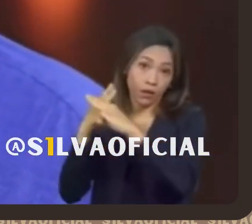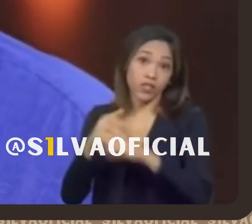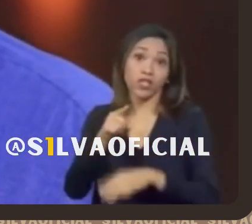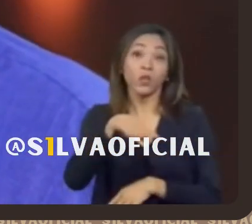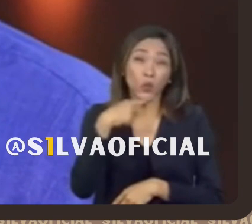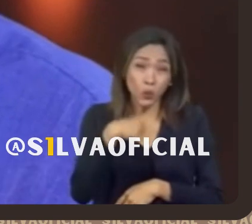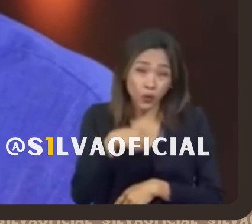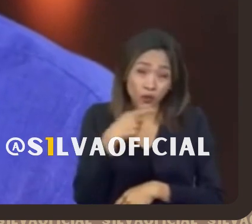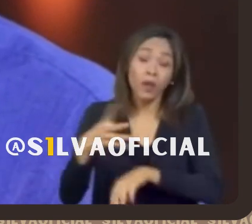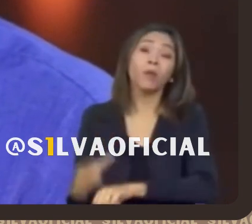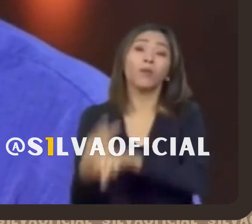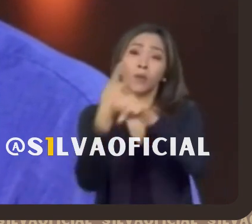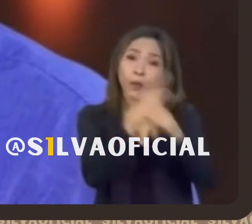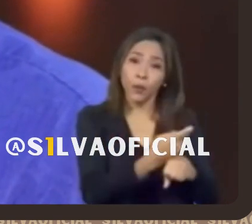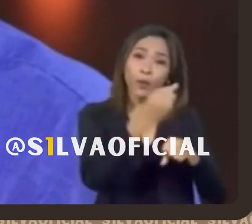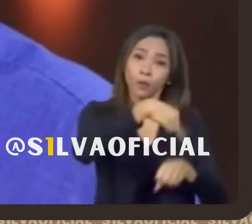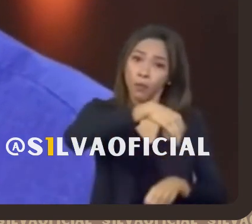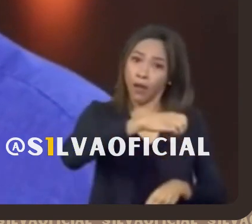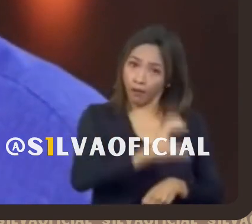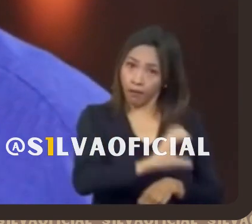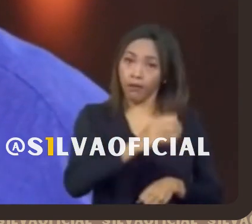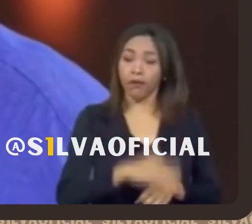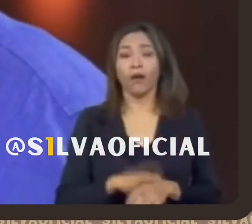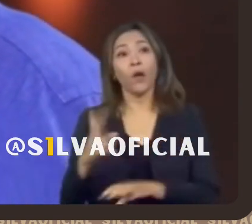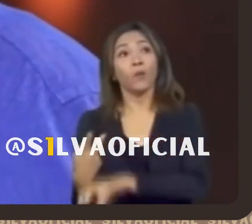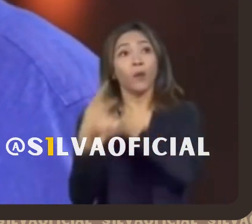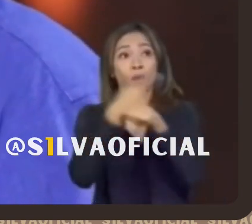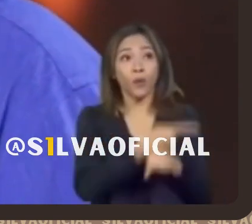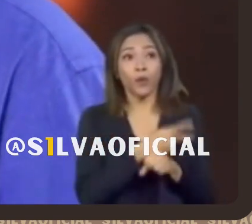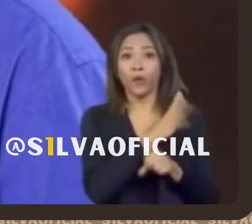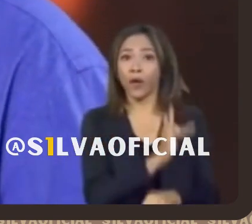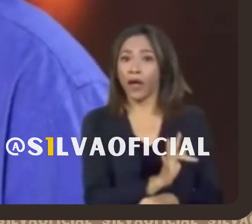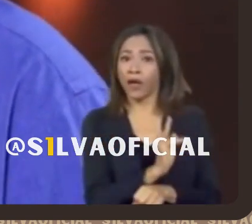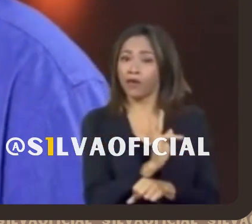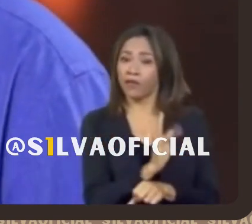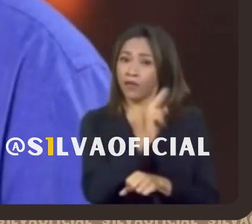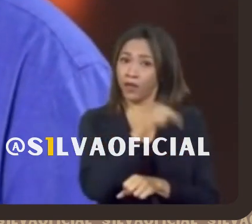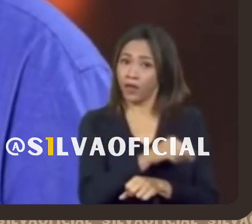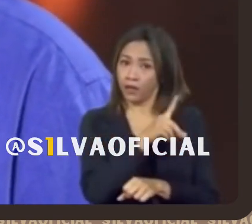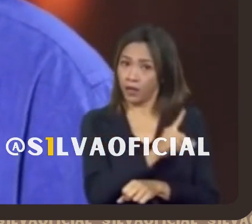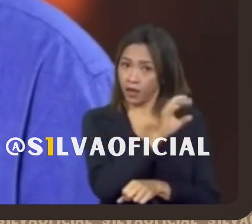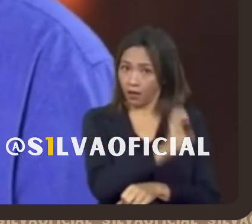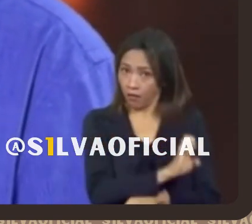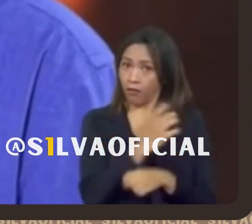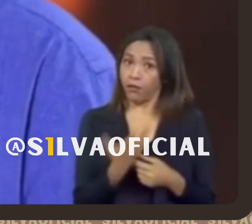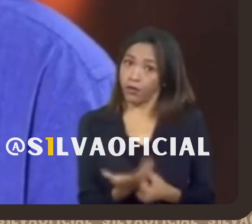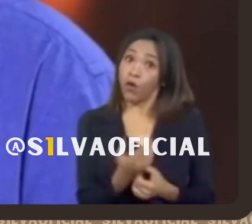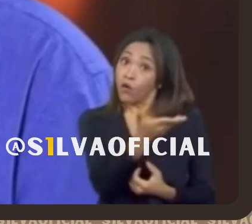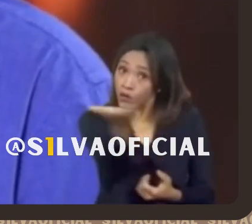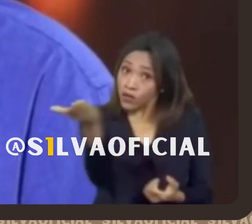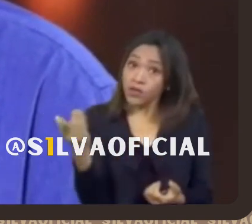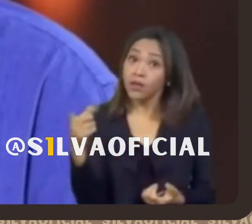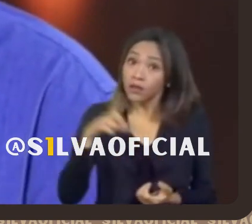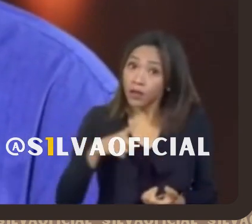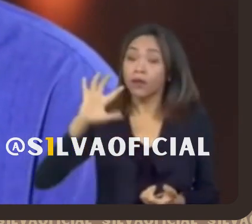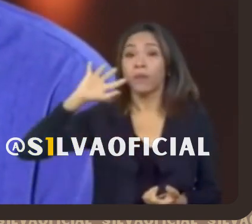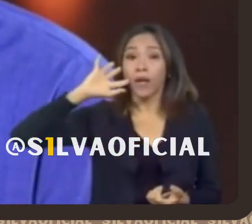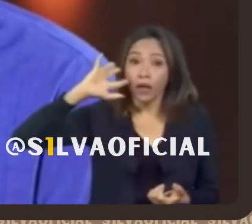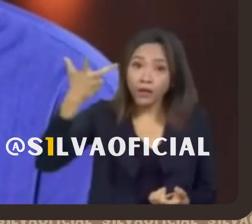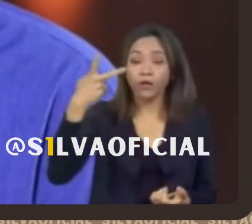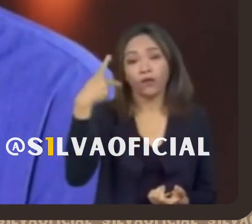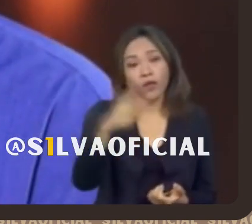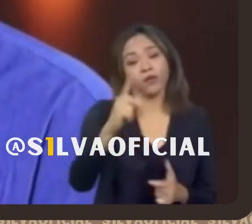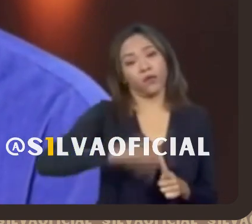Educação procura o o fnd ou seja você tem jeito de solucionar solucionar o seu